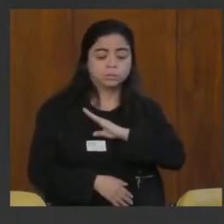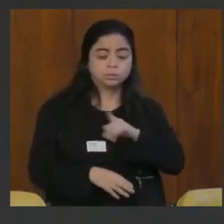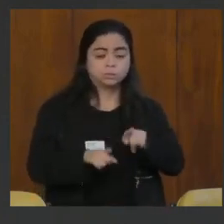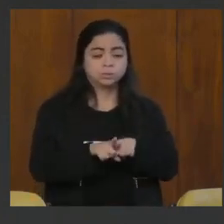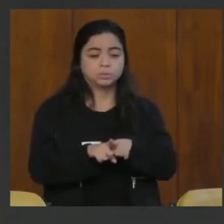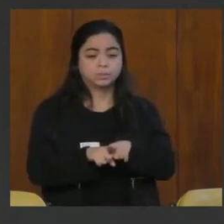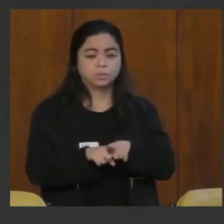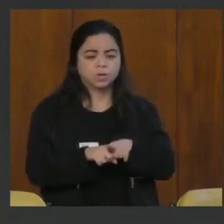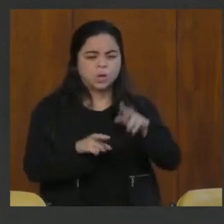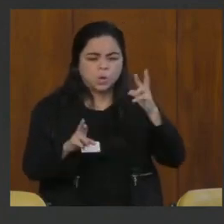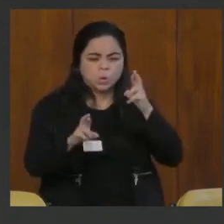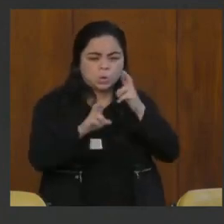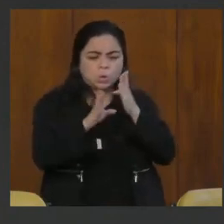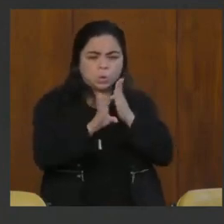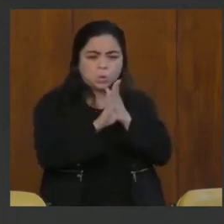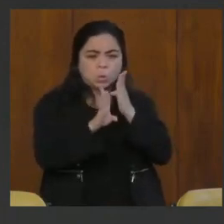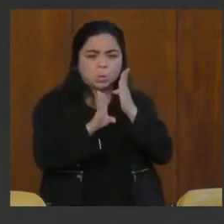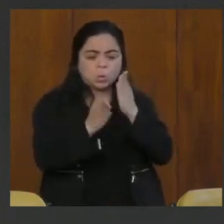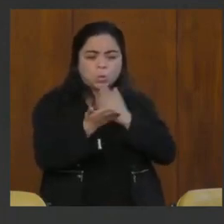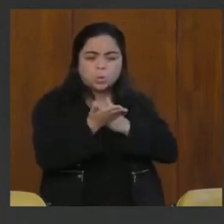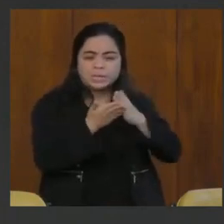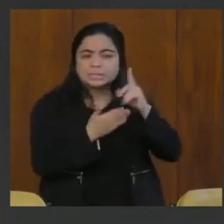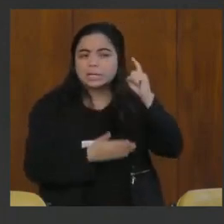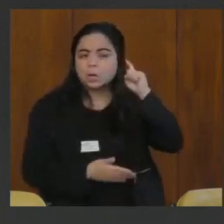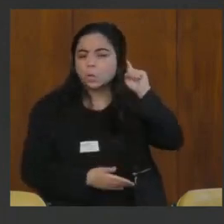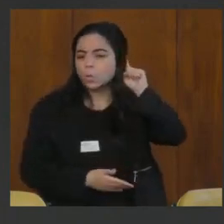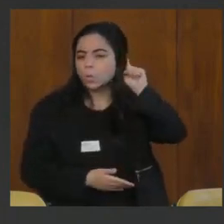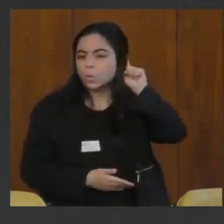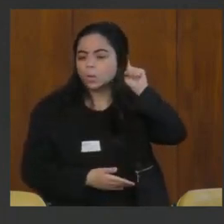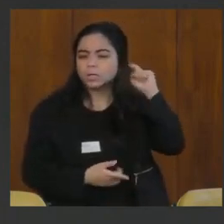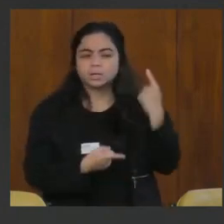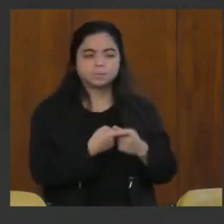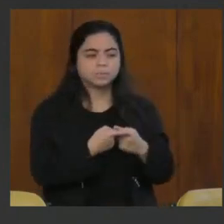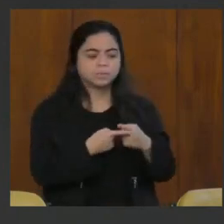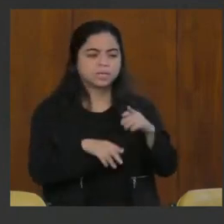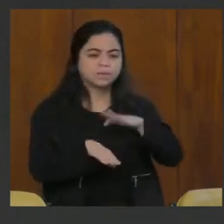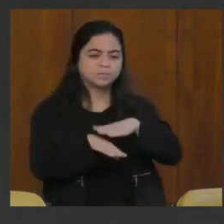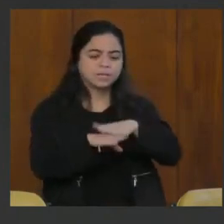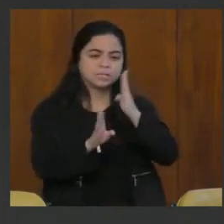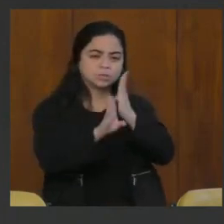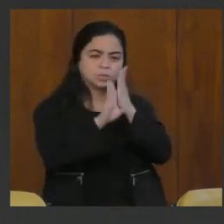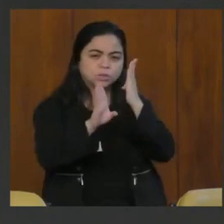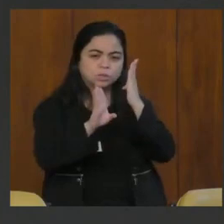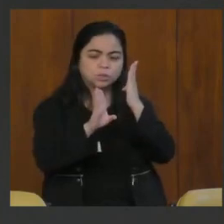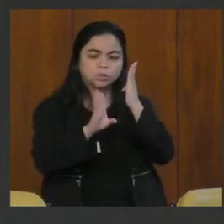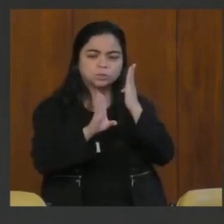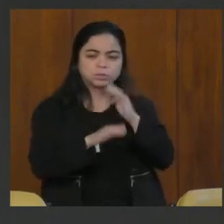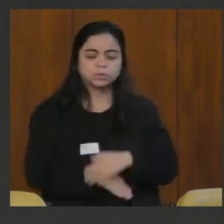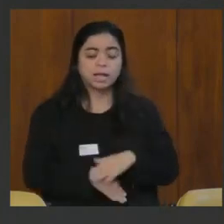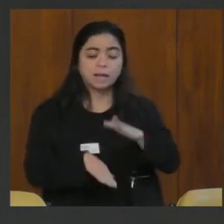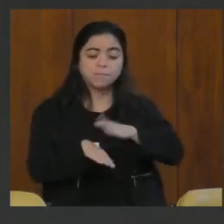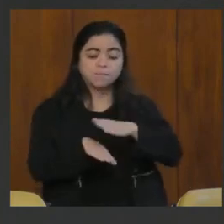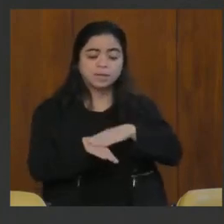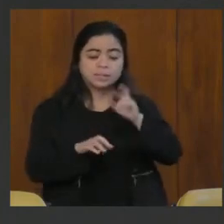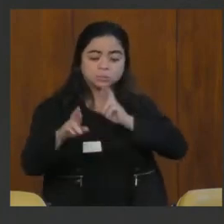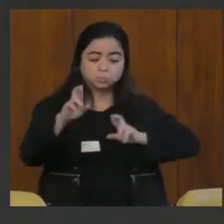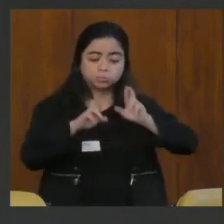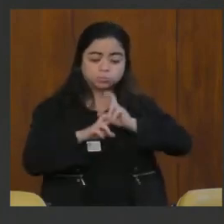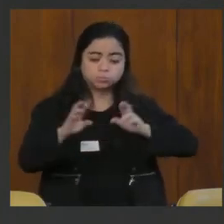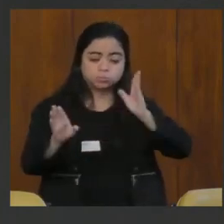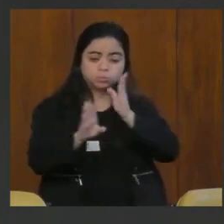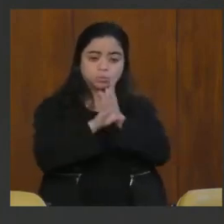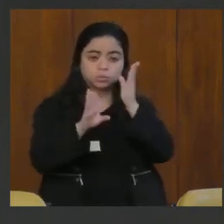que o diagnóstico começa com a orelha. Porque você faz diagnóstico... Desculpa. Você faz